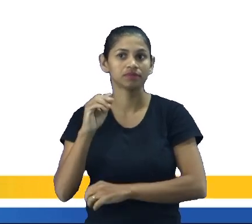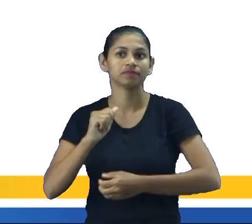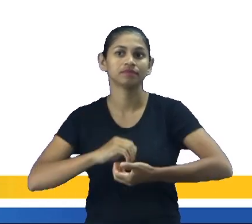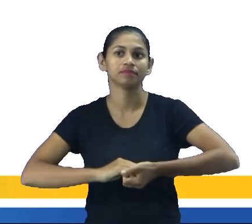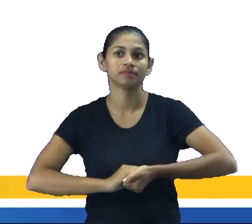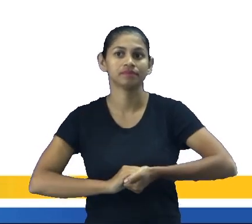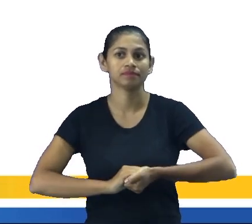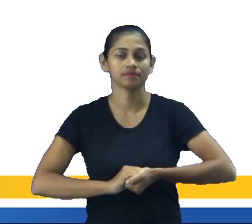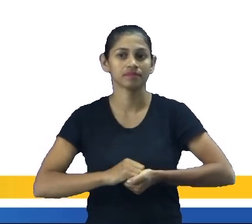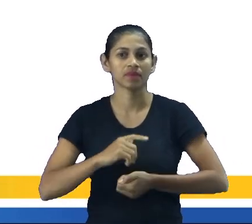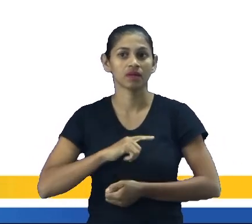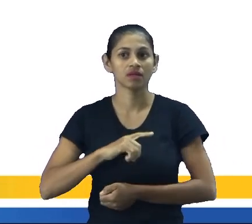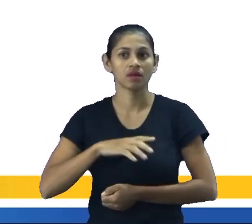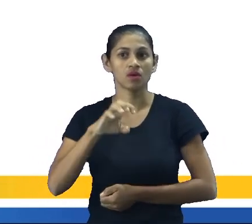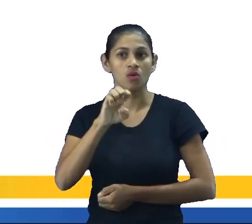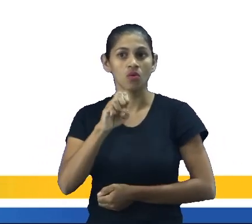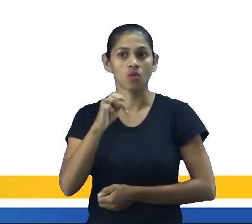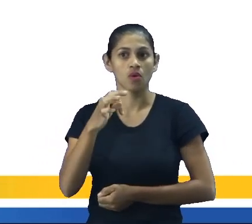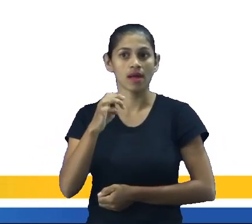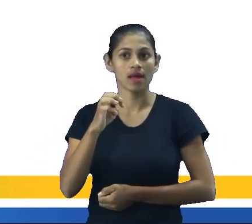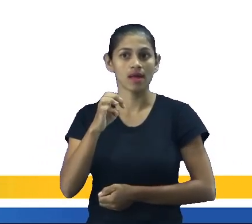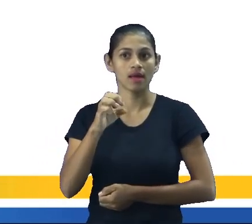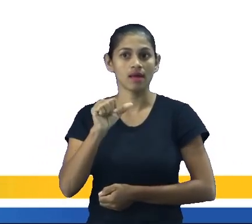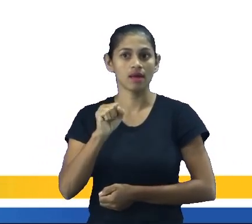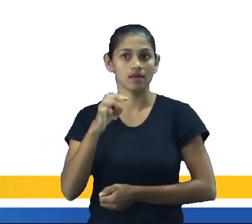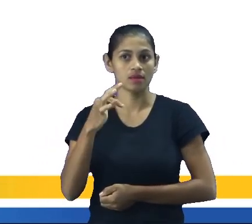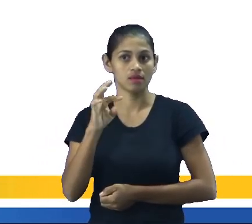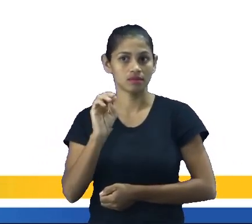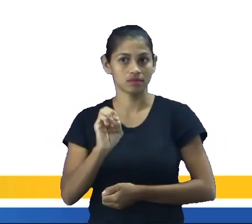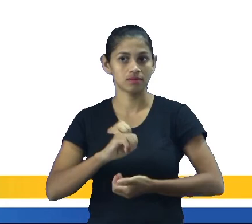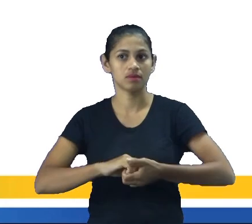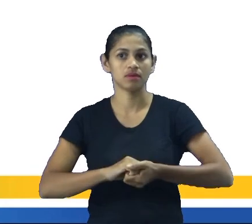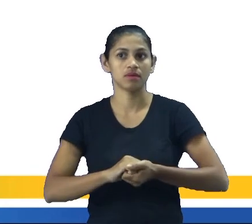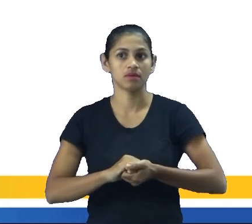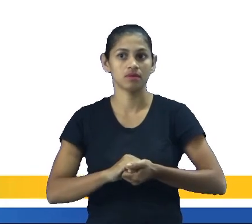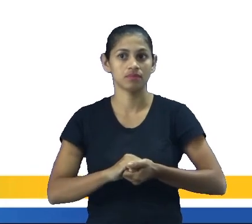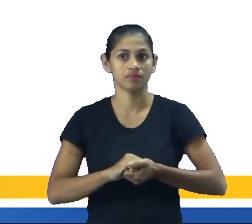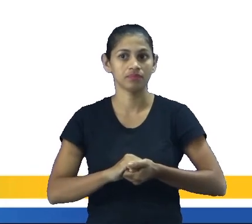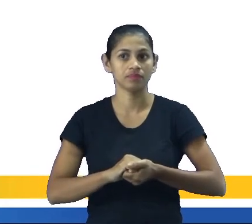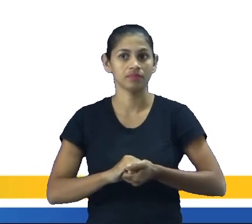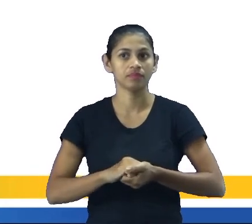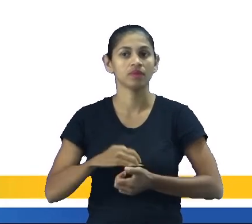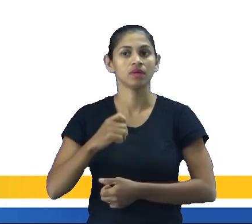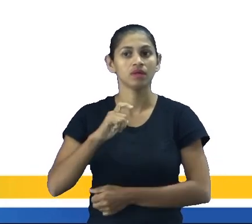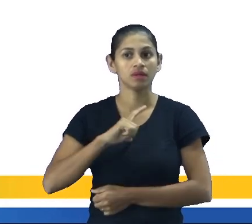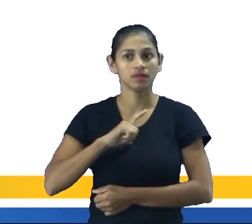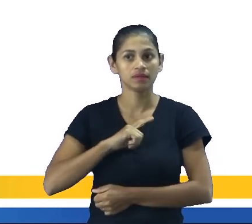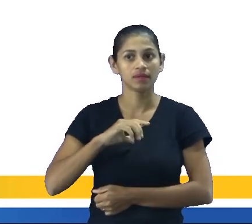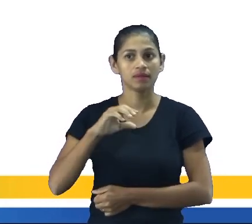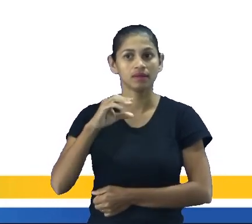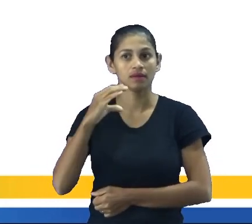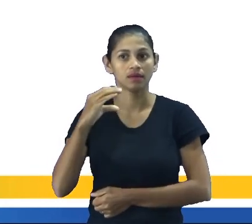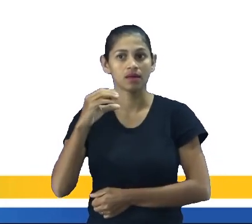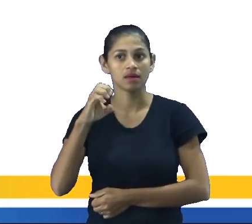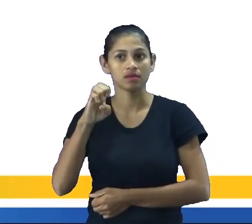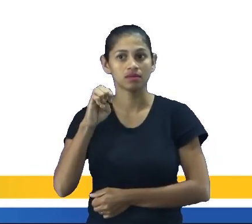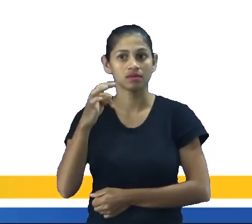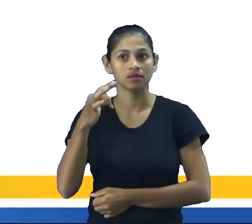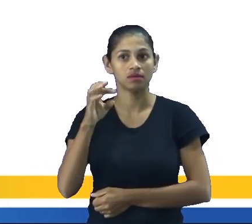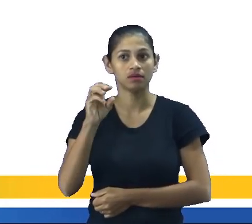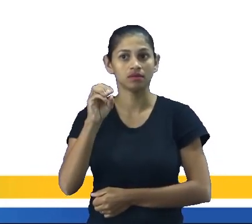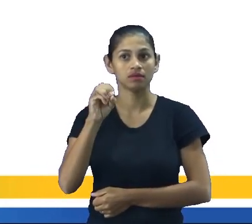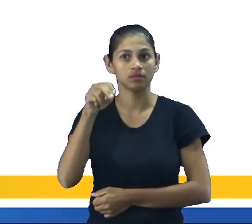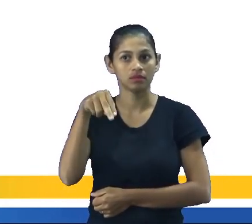ó, o oxigênio e mais uma dupla O. E aqui a gente tem a cetona, né, ligada ali a este